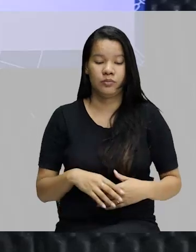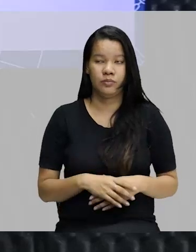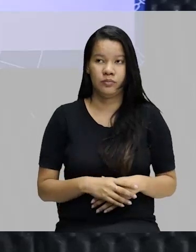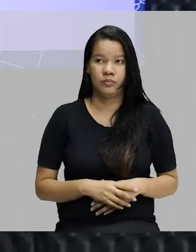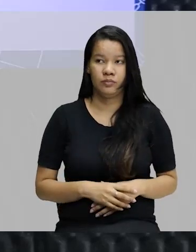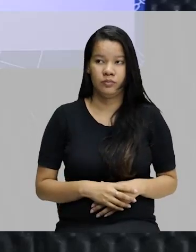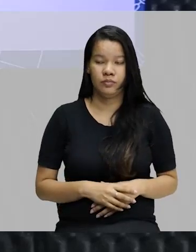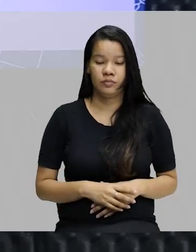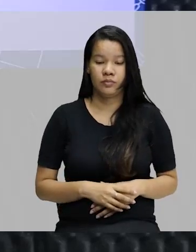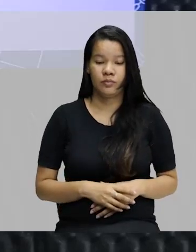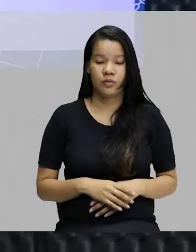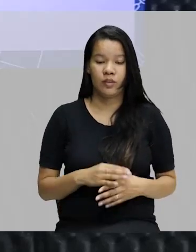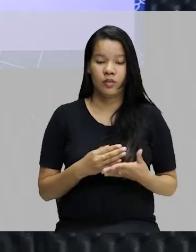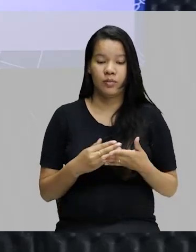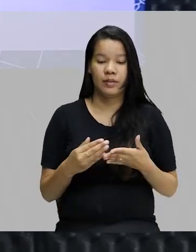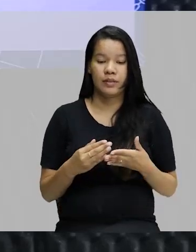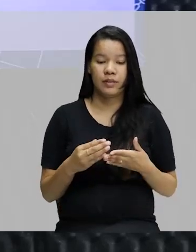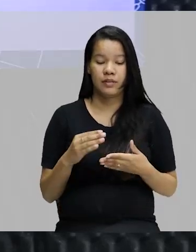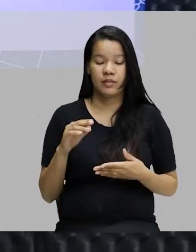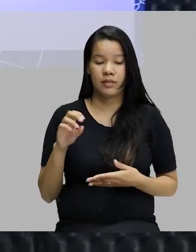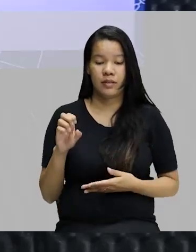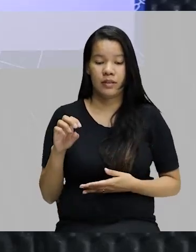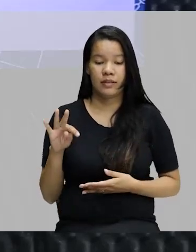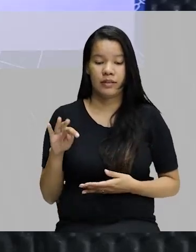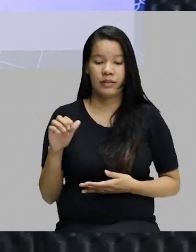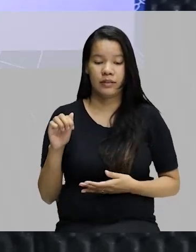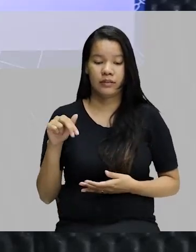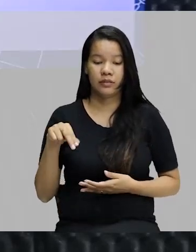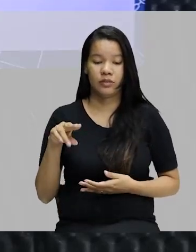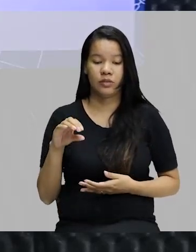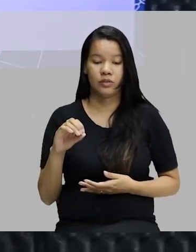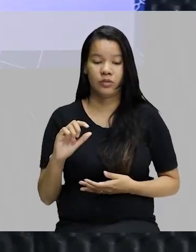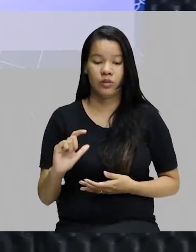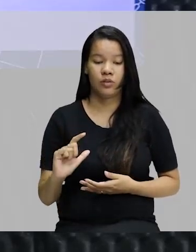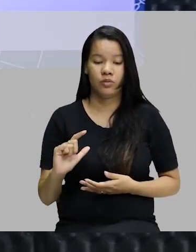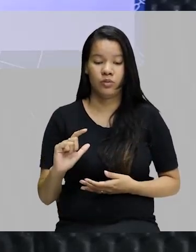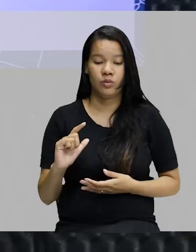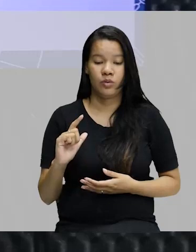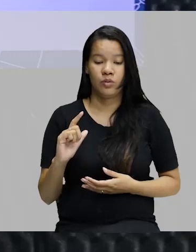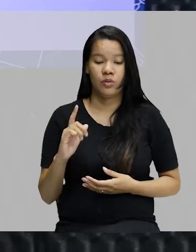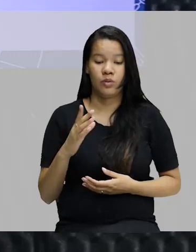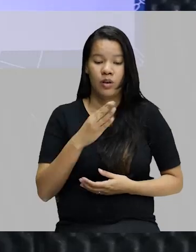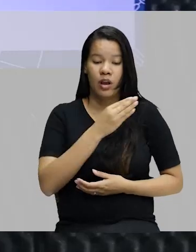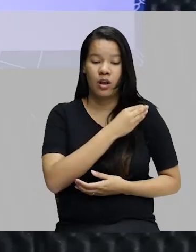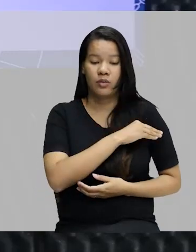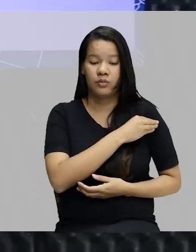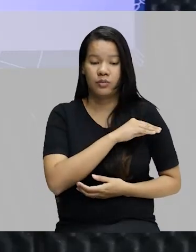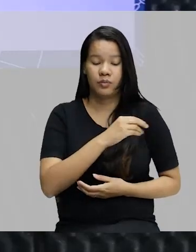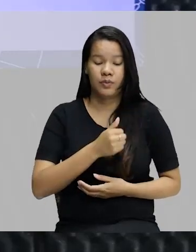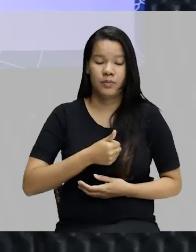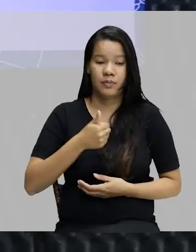e vou para o etanol, um álcool primário. Tudo bem, turminha?